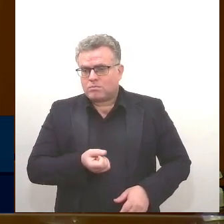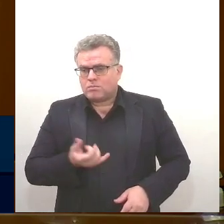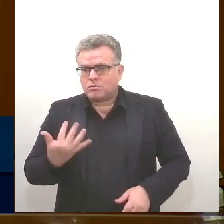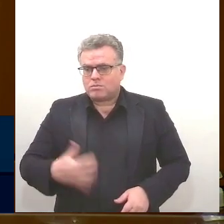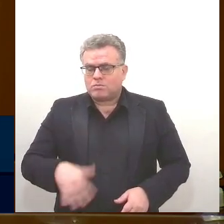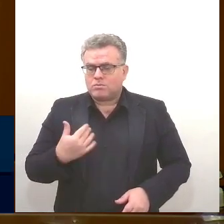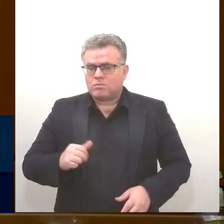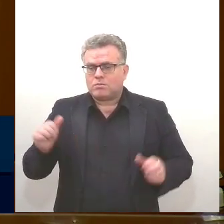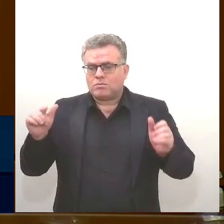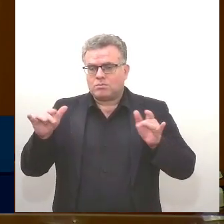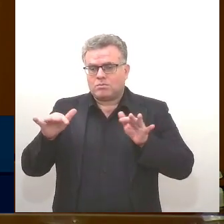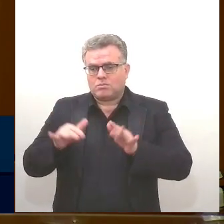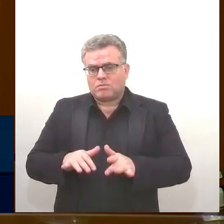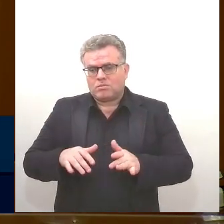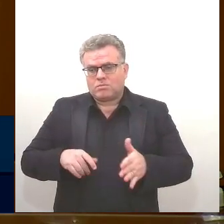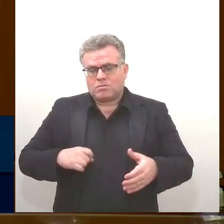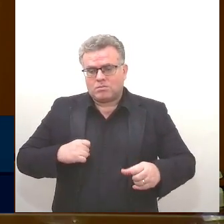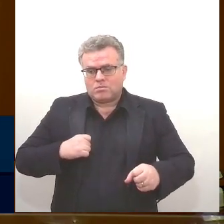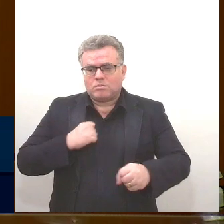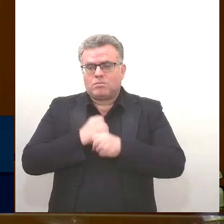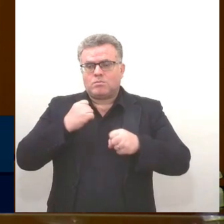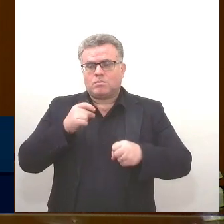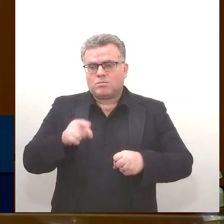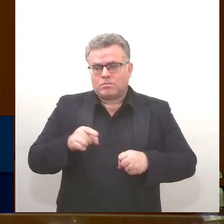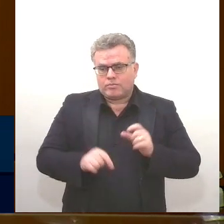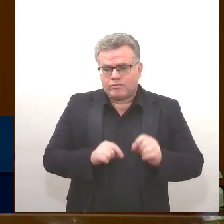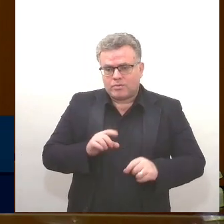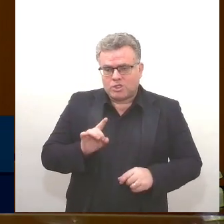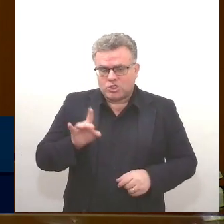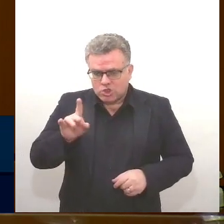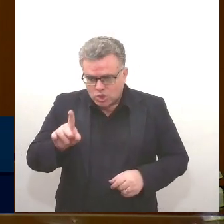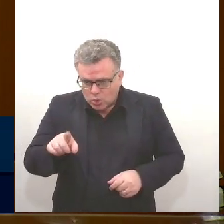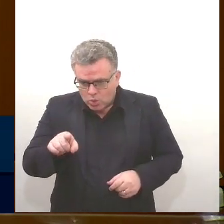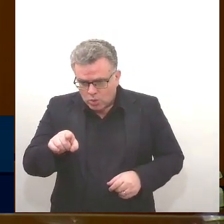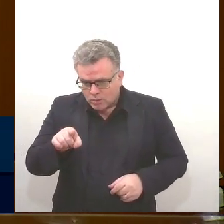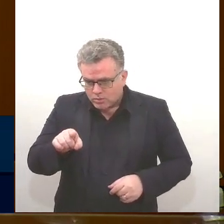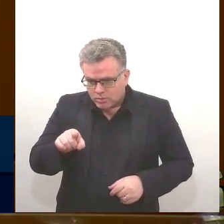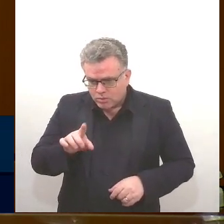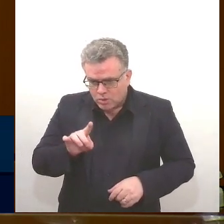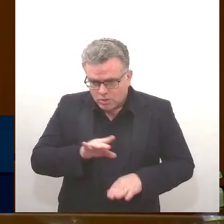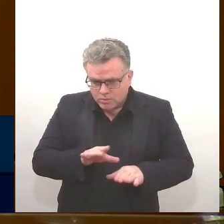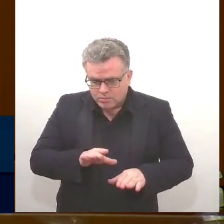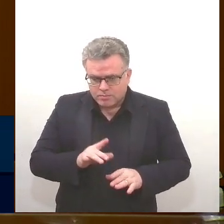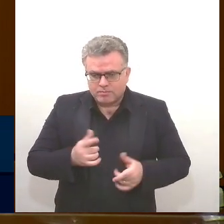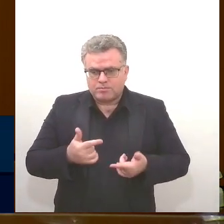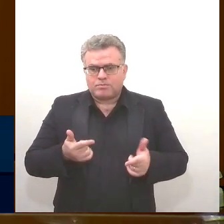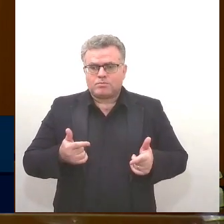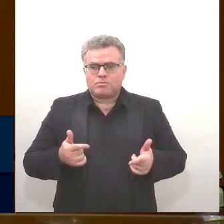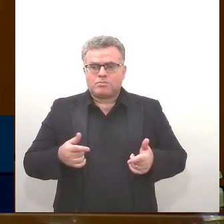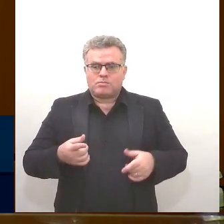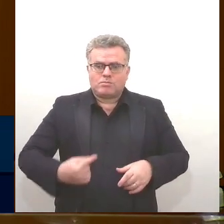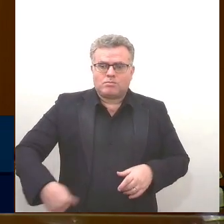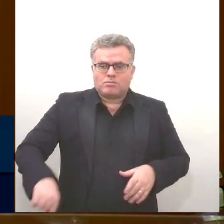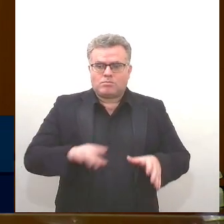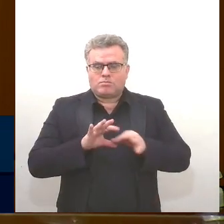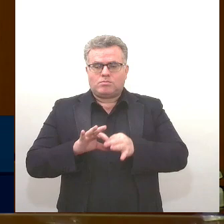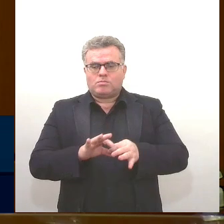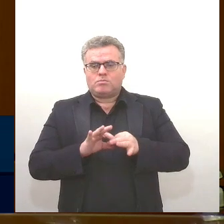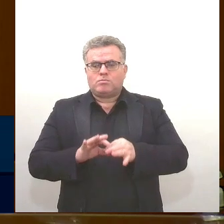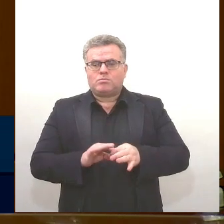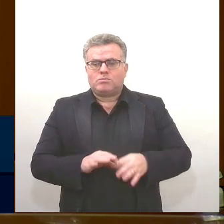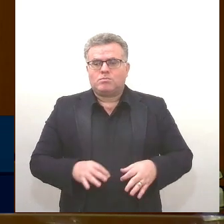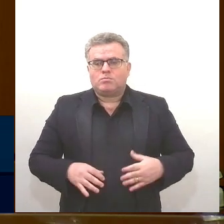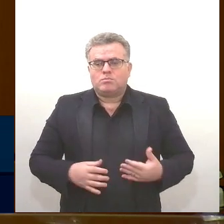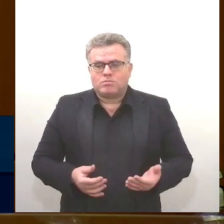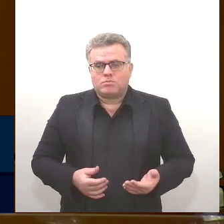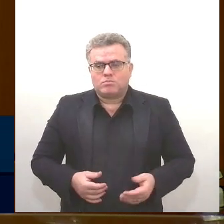defender esta causa que não é só sua esta causa é de todos nós E eu como parlamentar